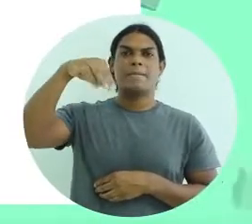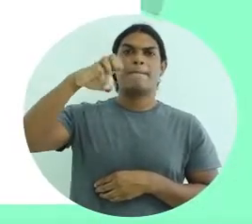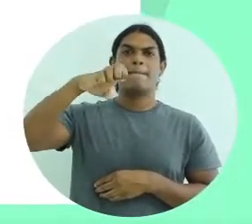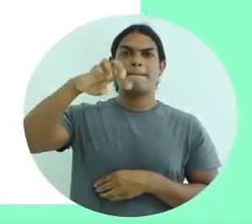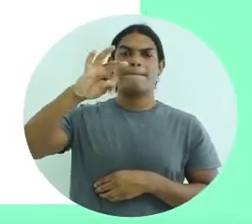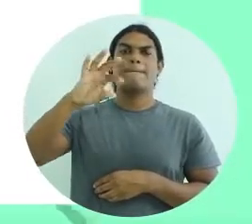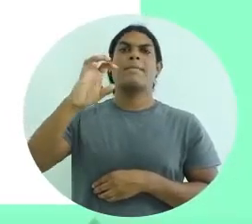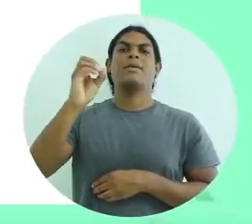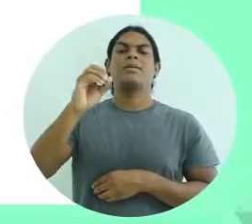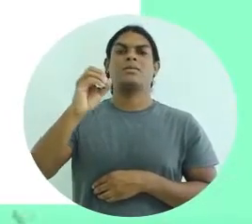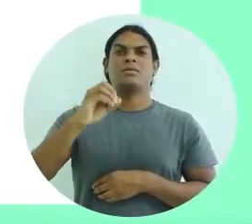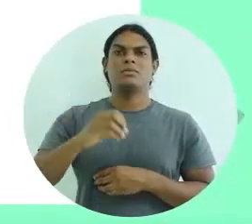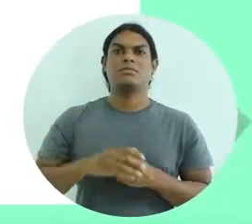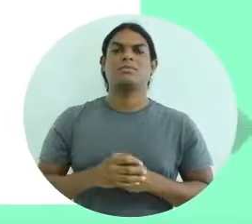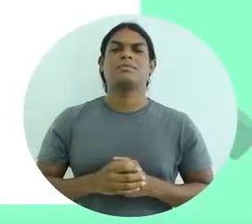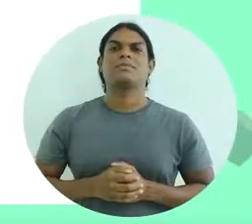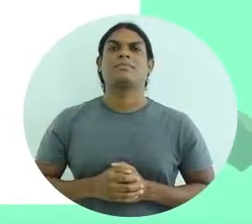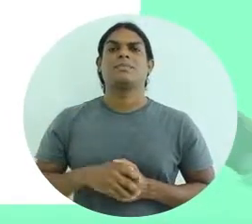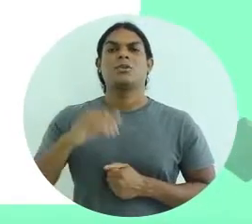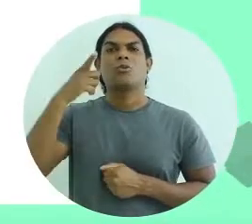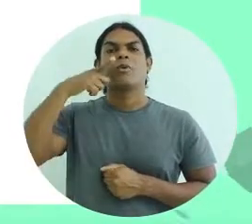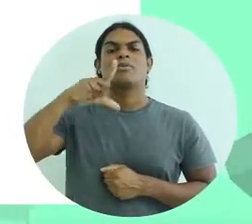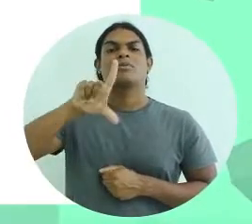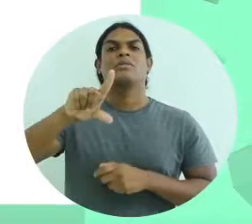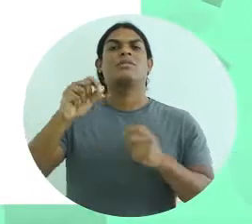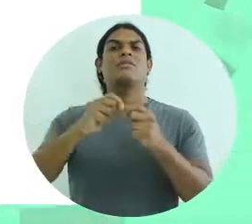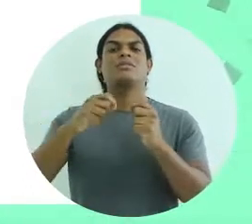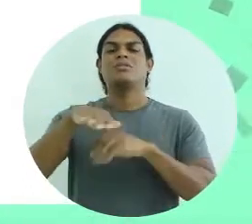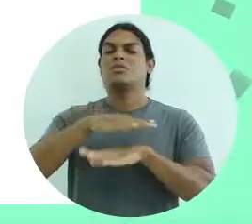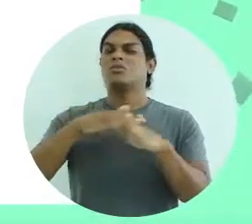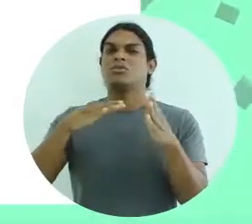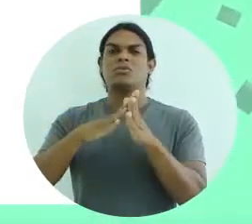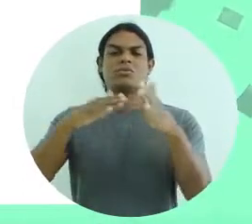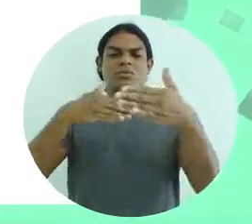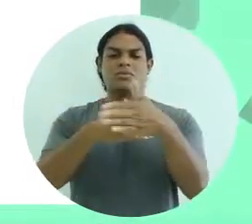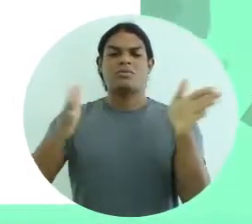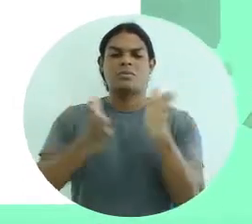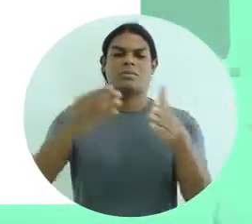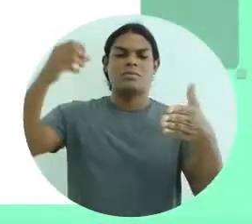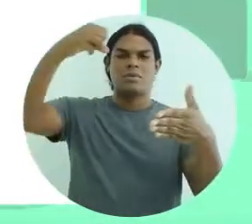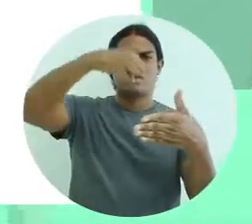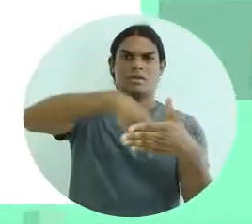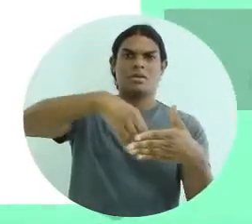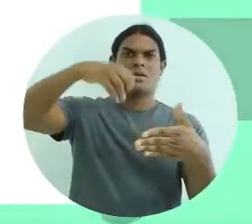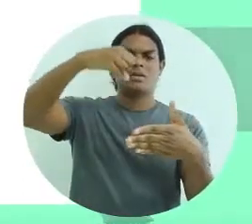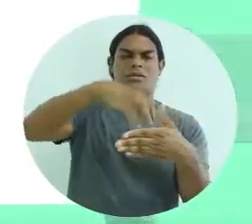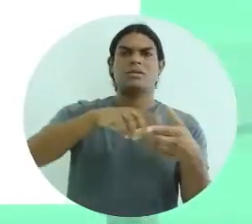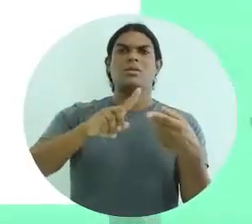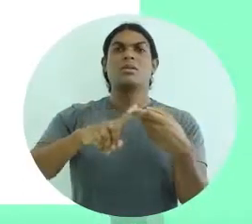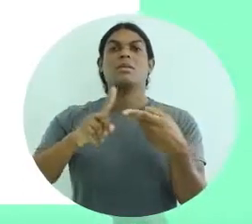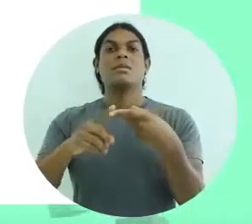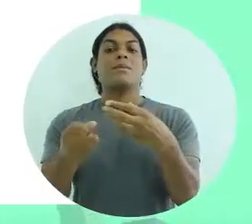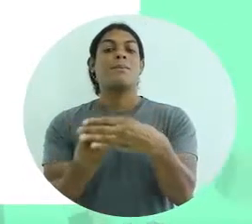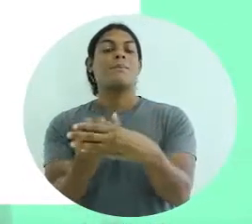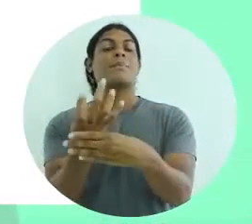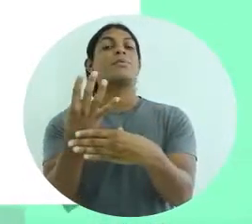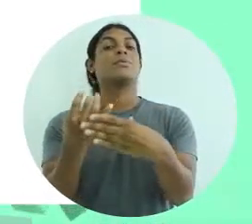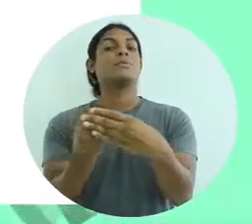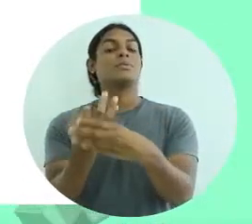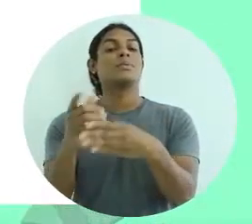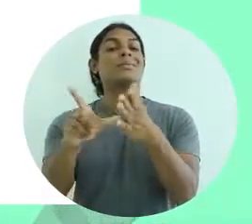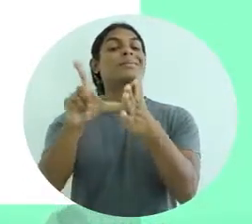financiar, ou seja, conseguir fazer todo o processo de produção, embalagem, antes de embarcar a mercadoria.